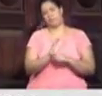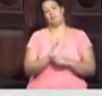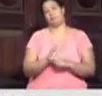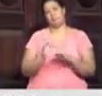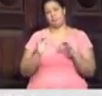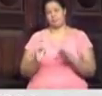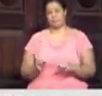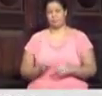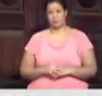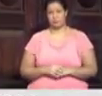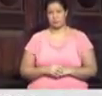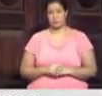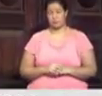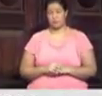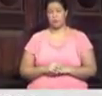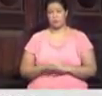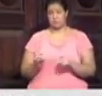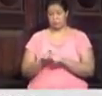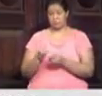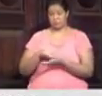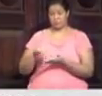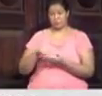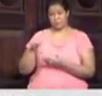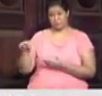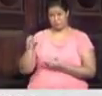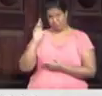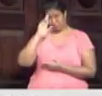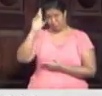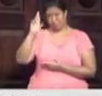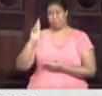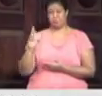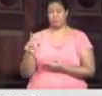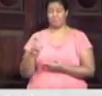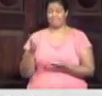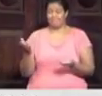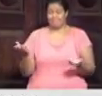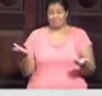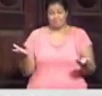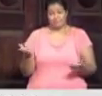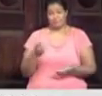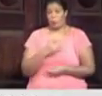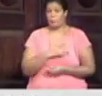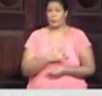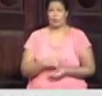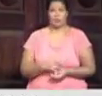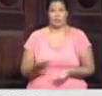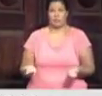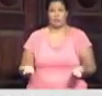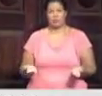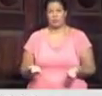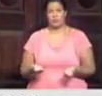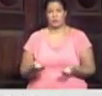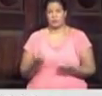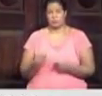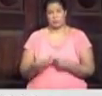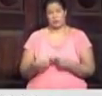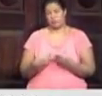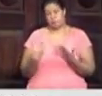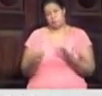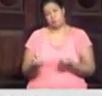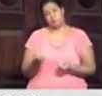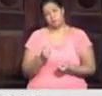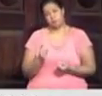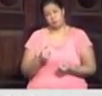apresentadas pelo nobre secretário-chefe da Casa Civil do Estado do Rio de Janeiro. Lamentar, apenas lamentar, foi aprovado.